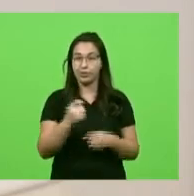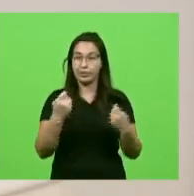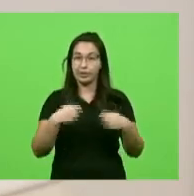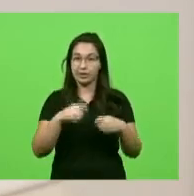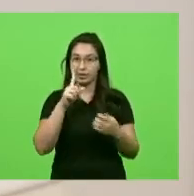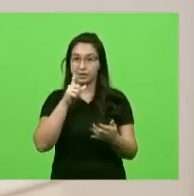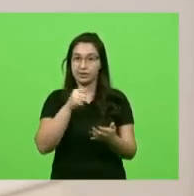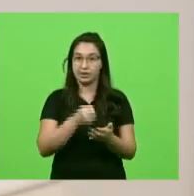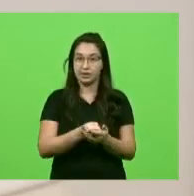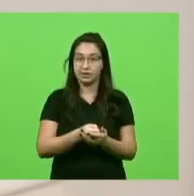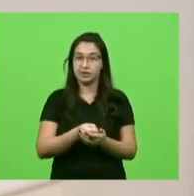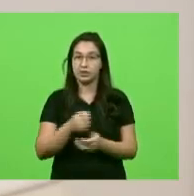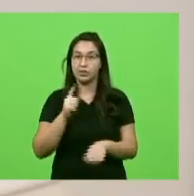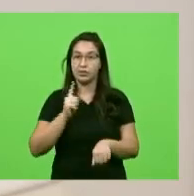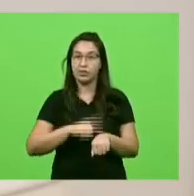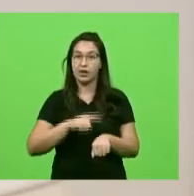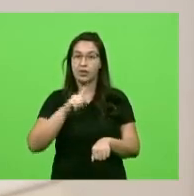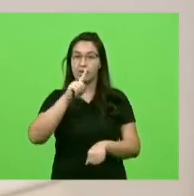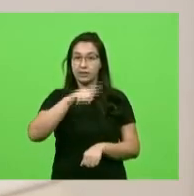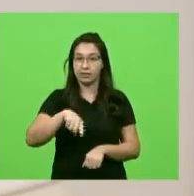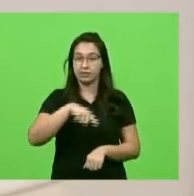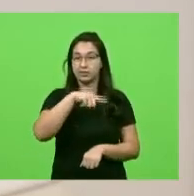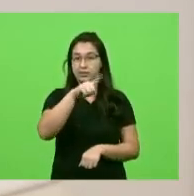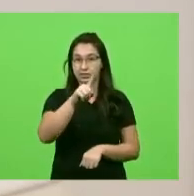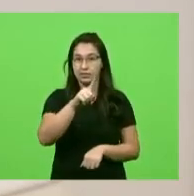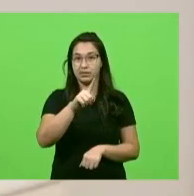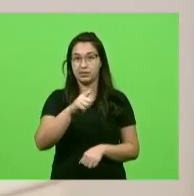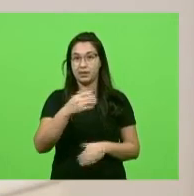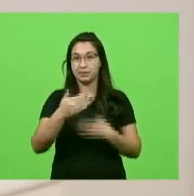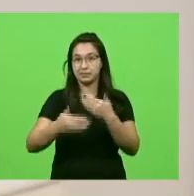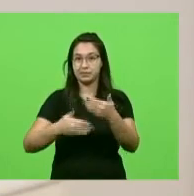imediatas visando ao cancelamento do processo